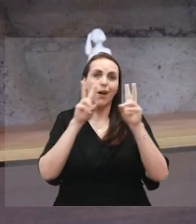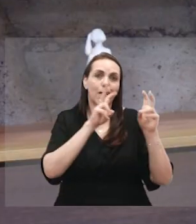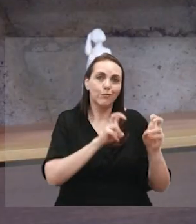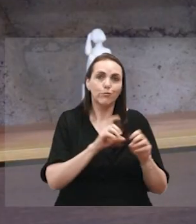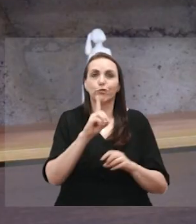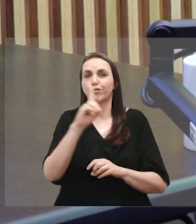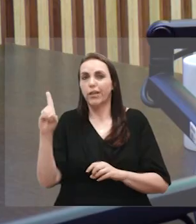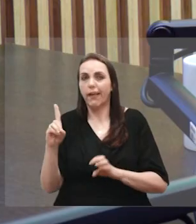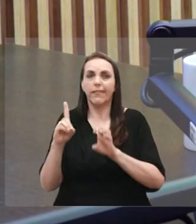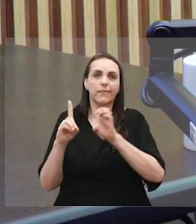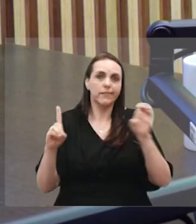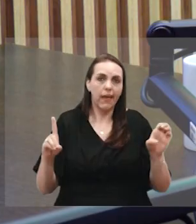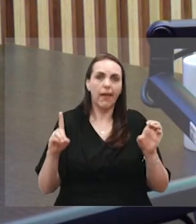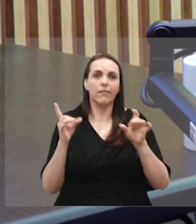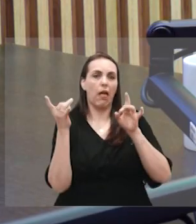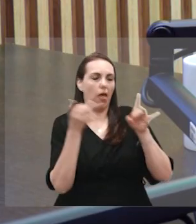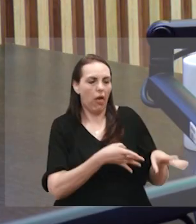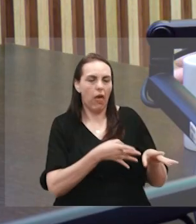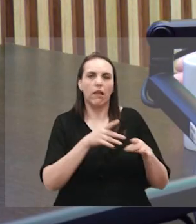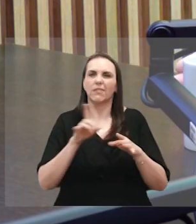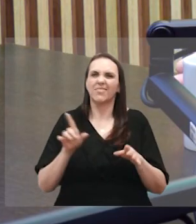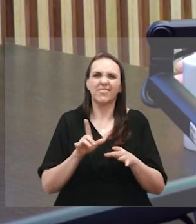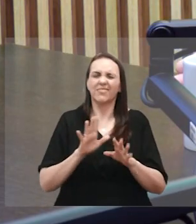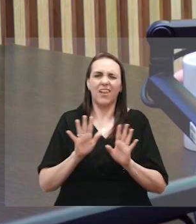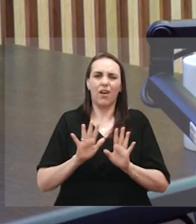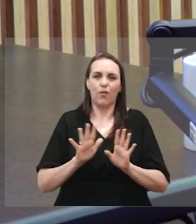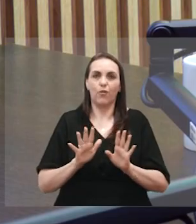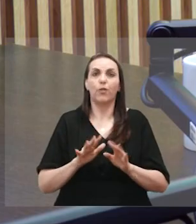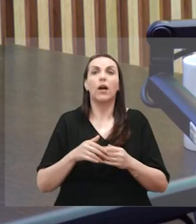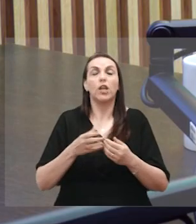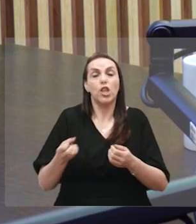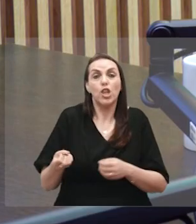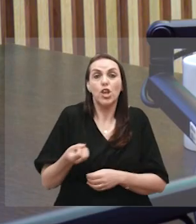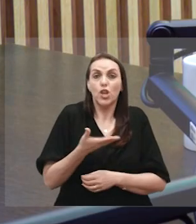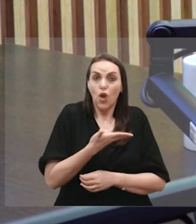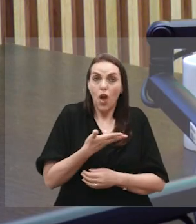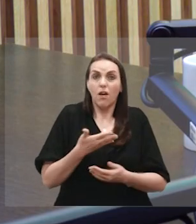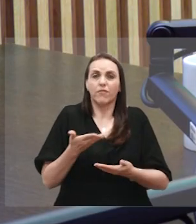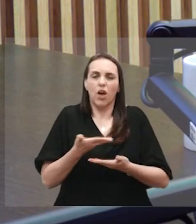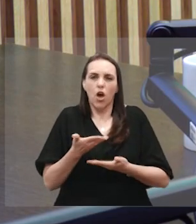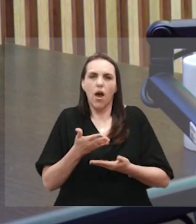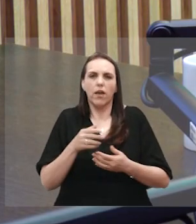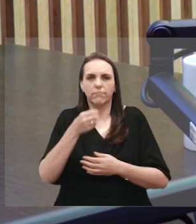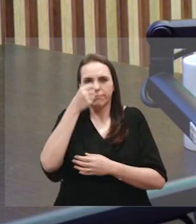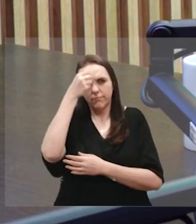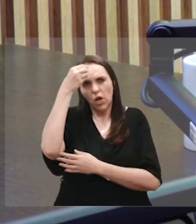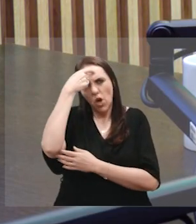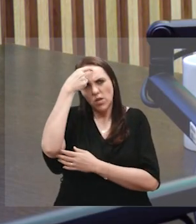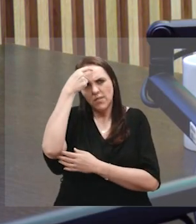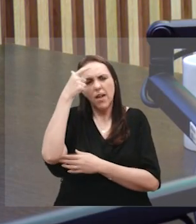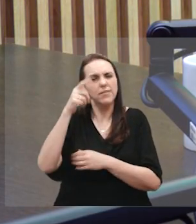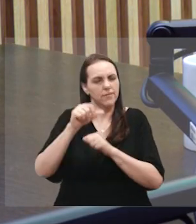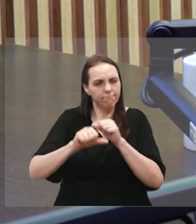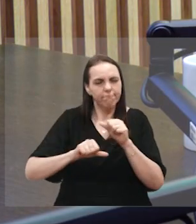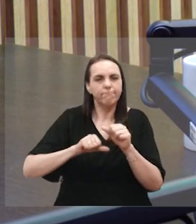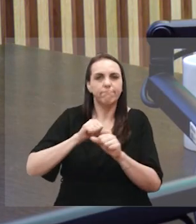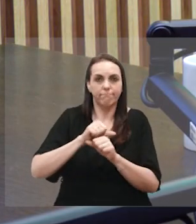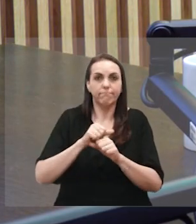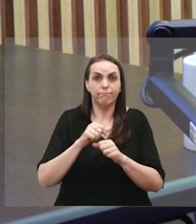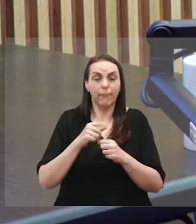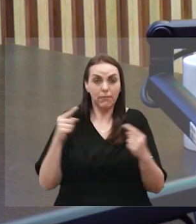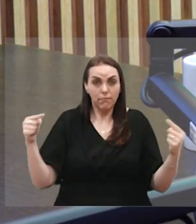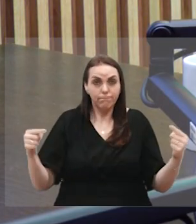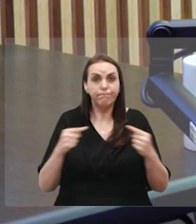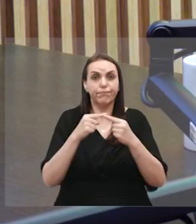adotou aquela frente, tu larga de mão e adota uma outra frente. Não, a gente vem numa nova roupagem que a gente deve procurar o que a gente vai